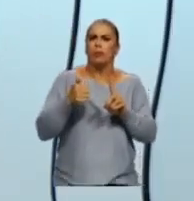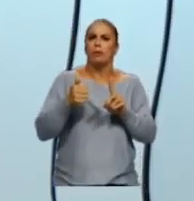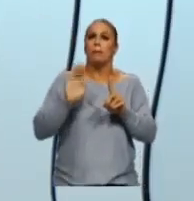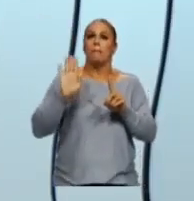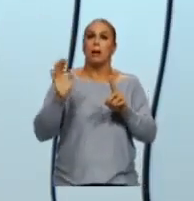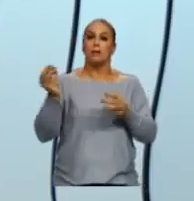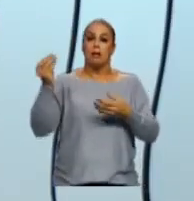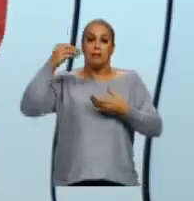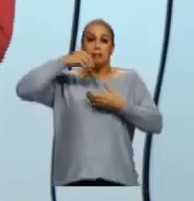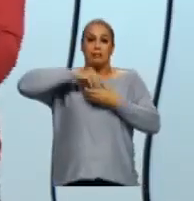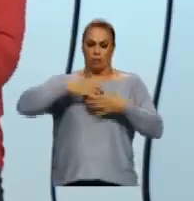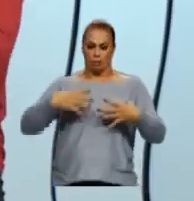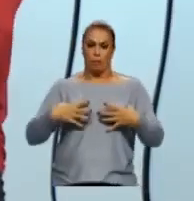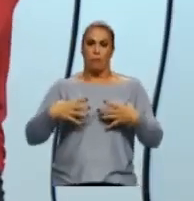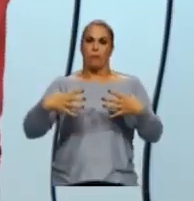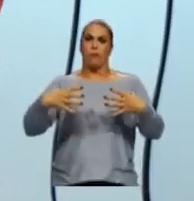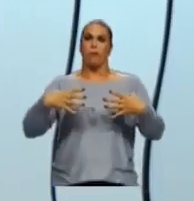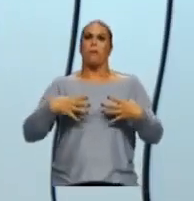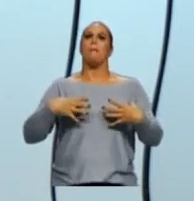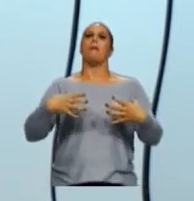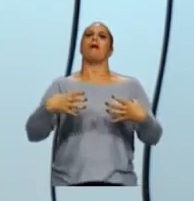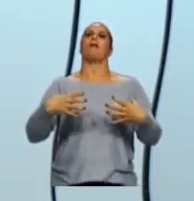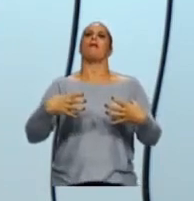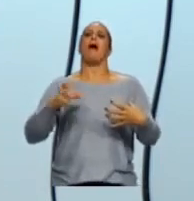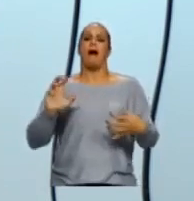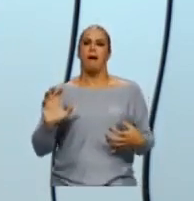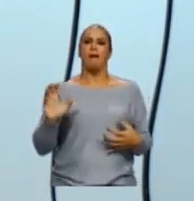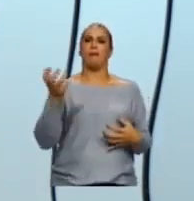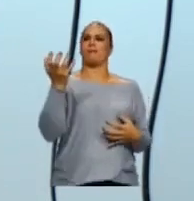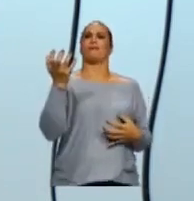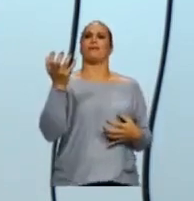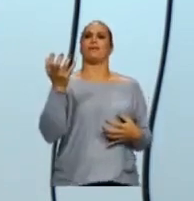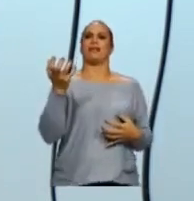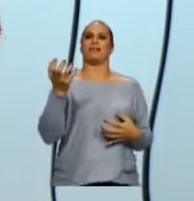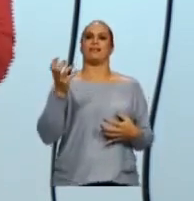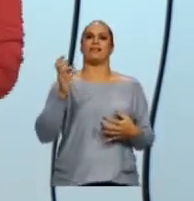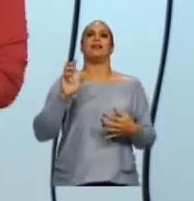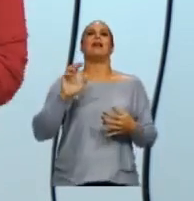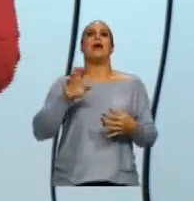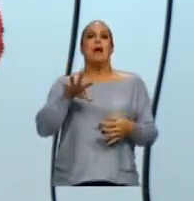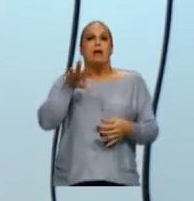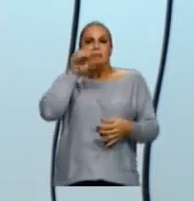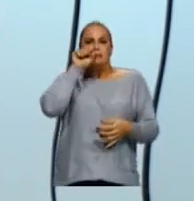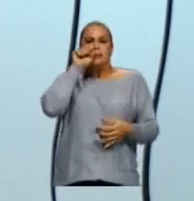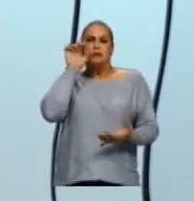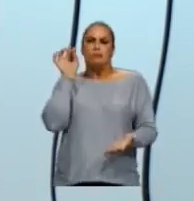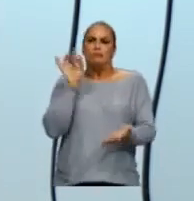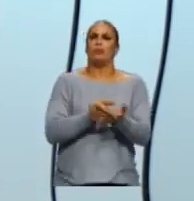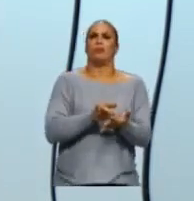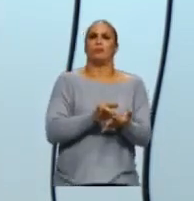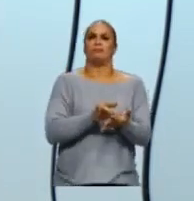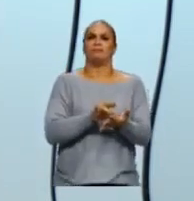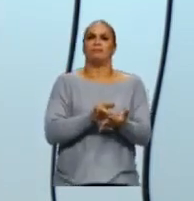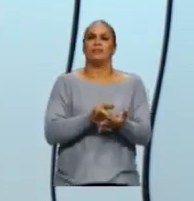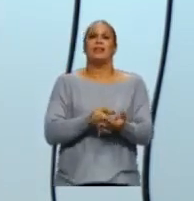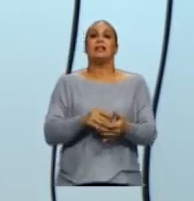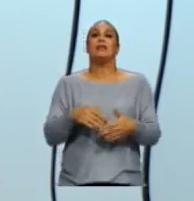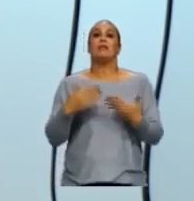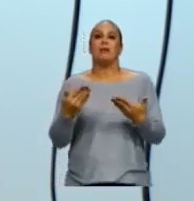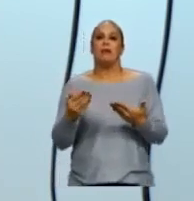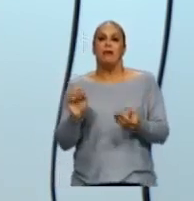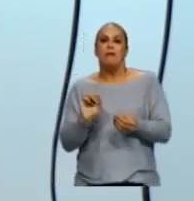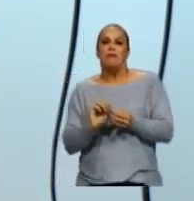ele vai funcionar, ele vai exercer essa função aí de respiração e garantir que esse